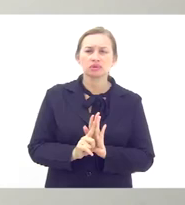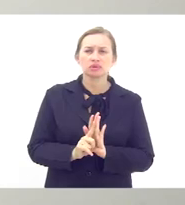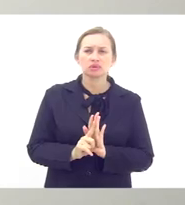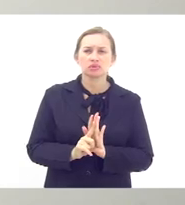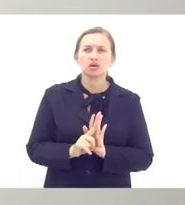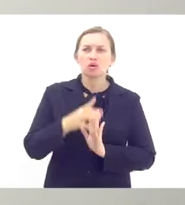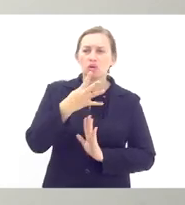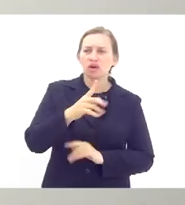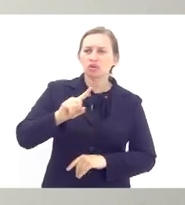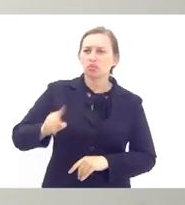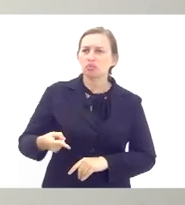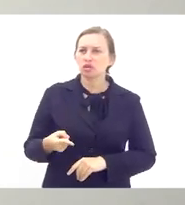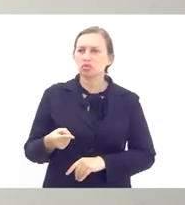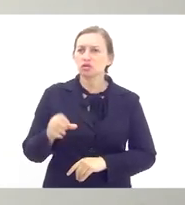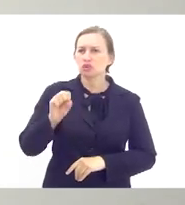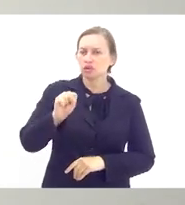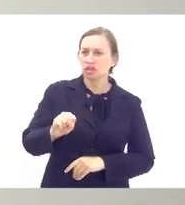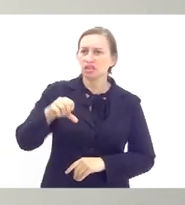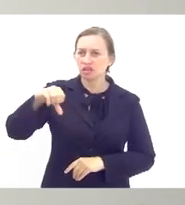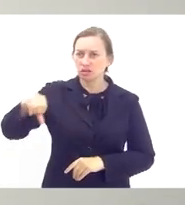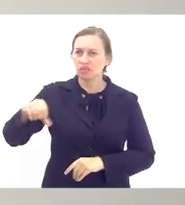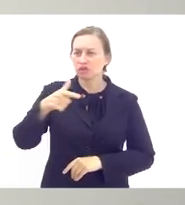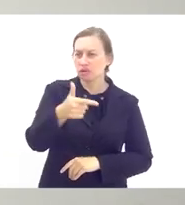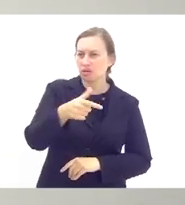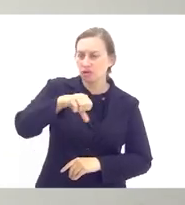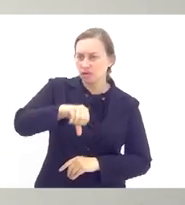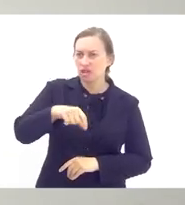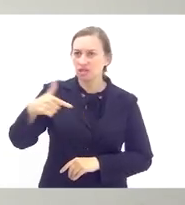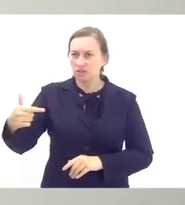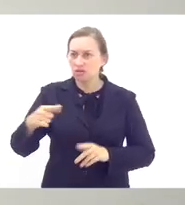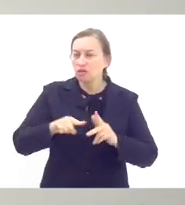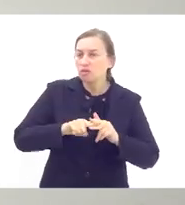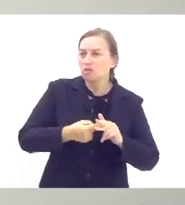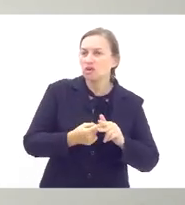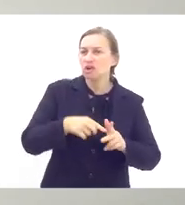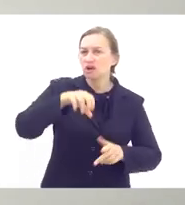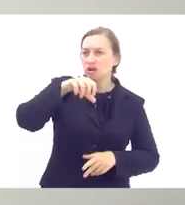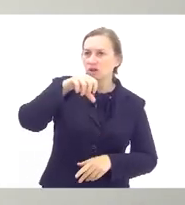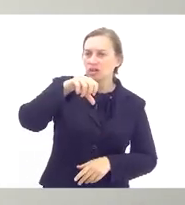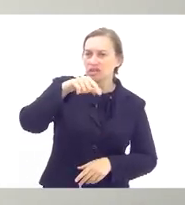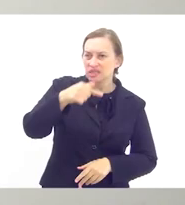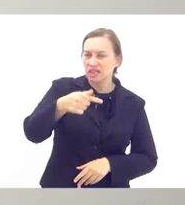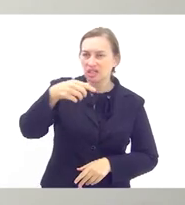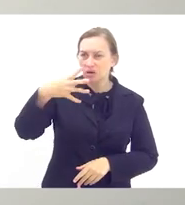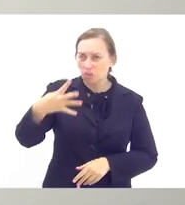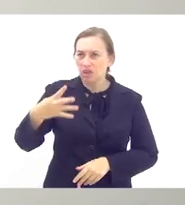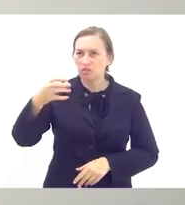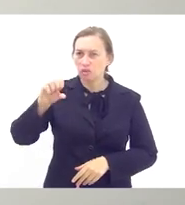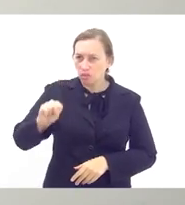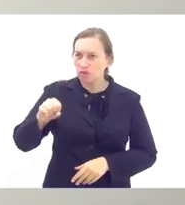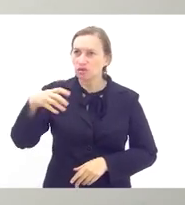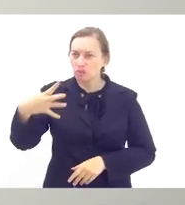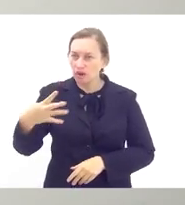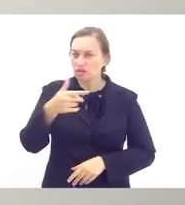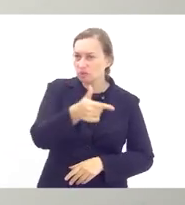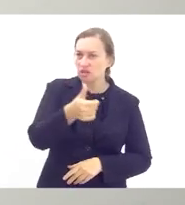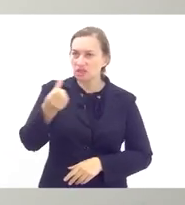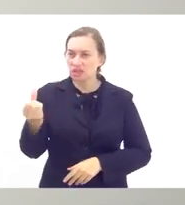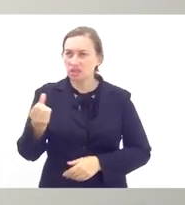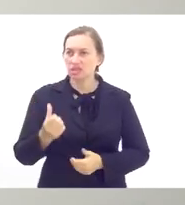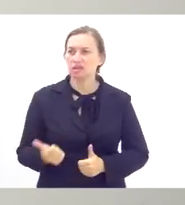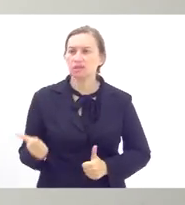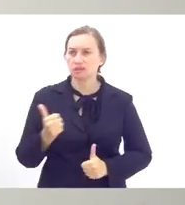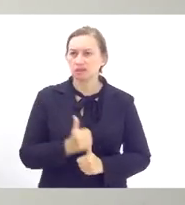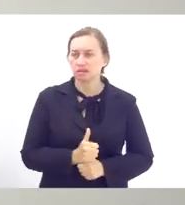A lei 4.089, de 92, foi alterada pela Lei 7.484, de 2016,